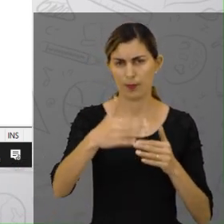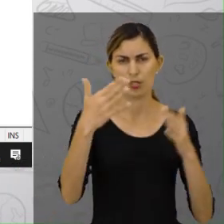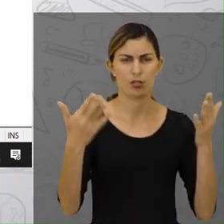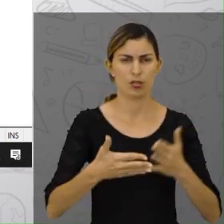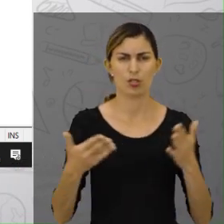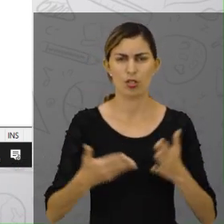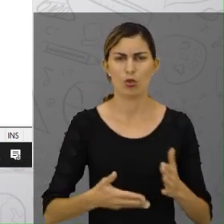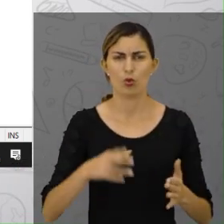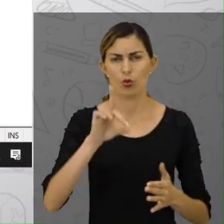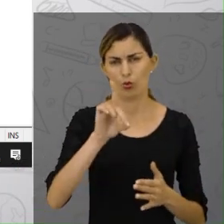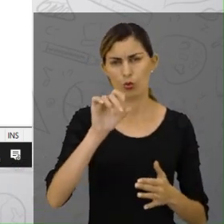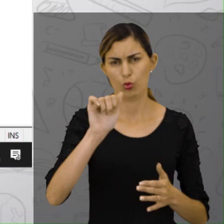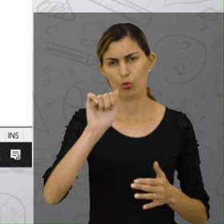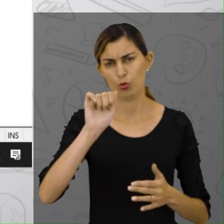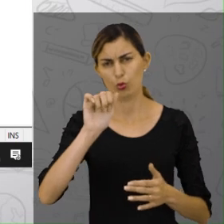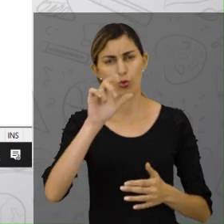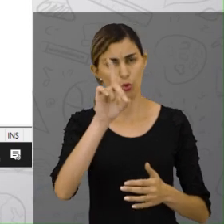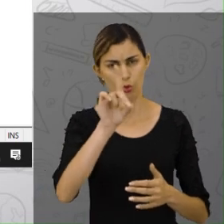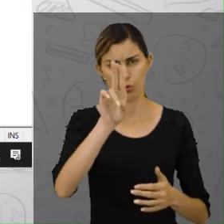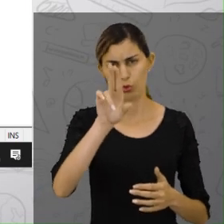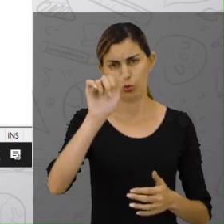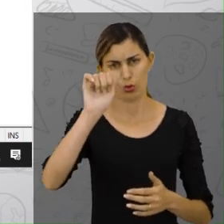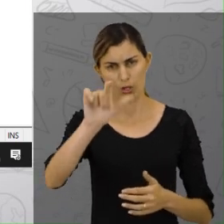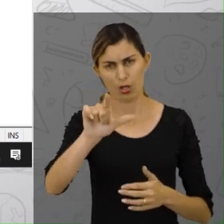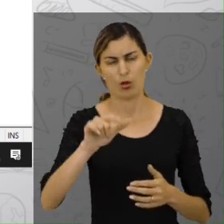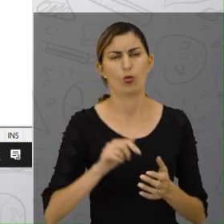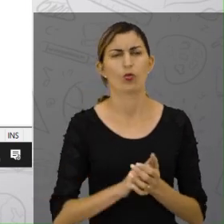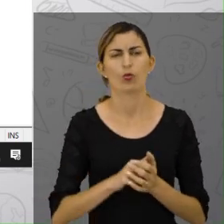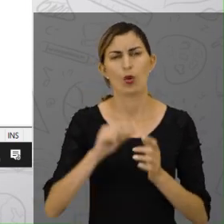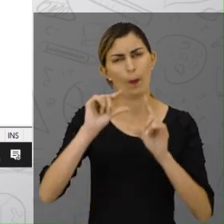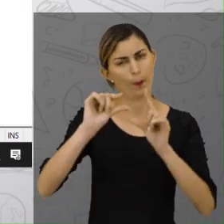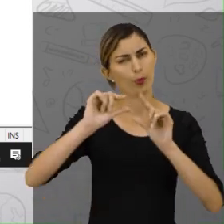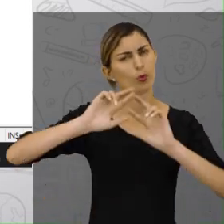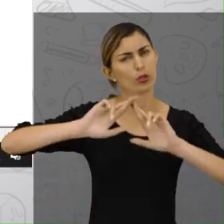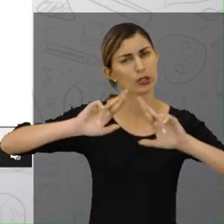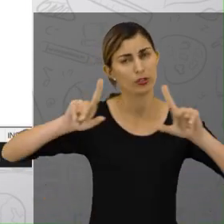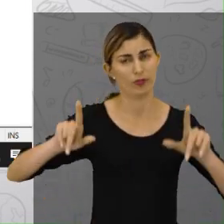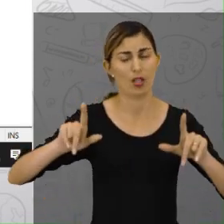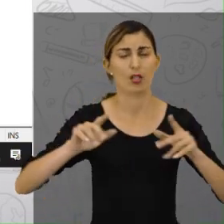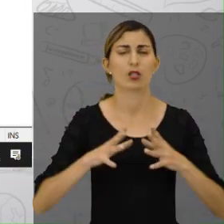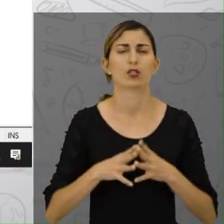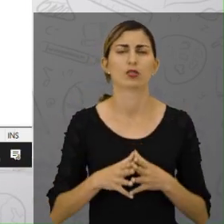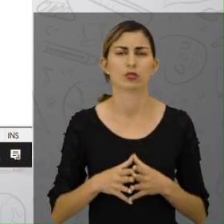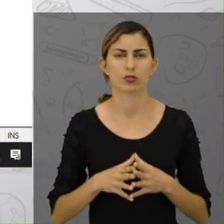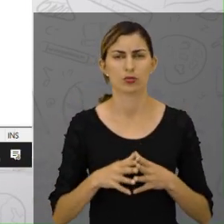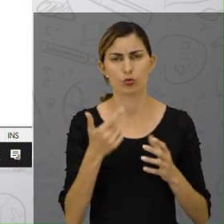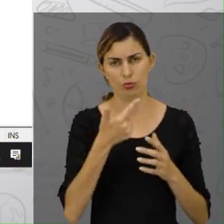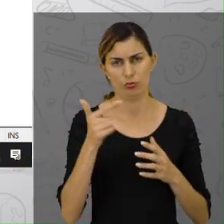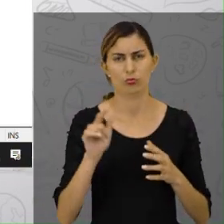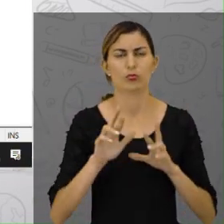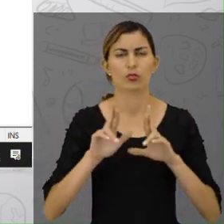Vamos passar agora para o do while. O do while é um pouquinho diferente do while